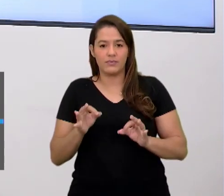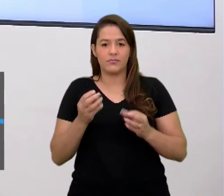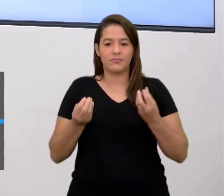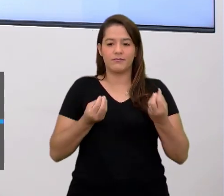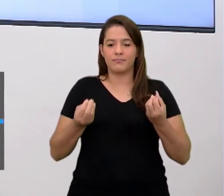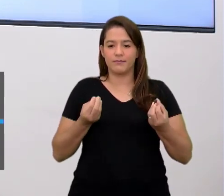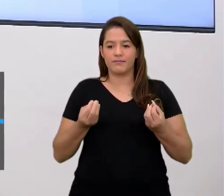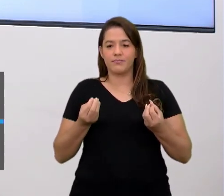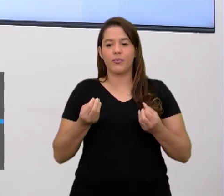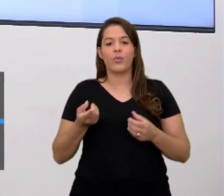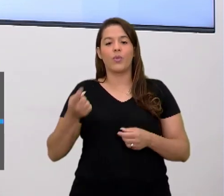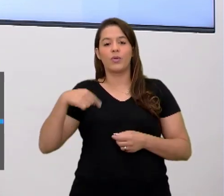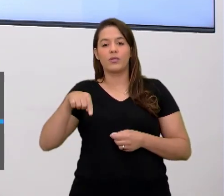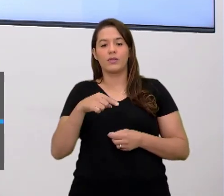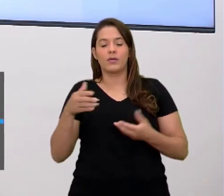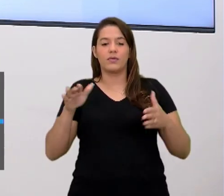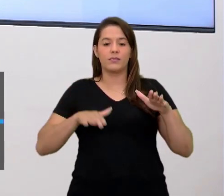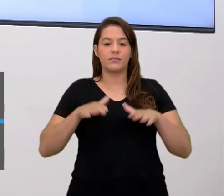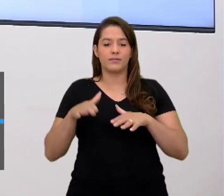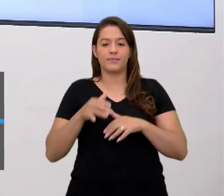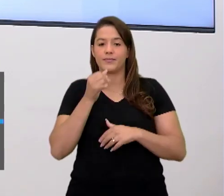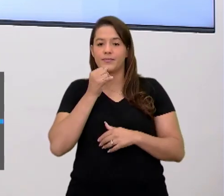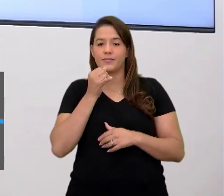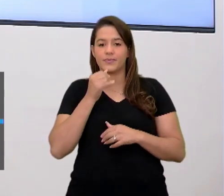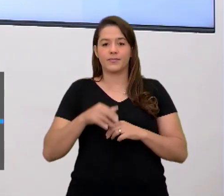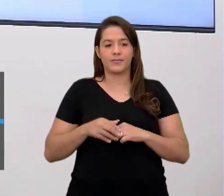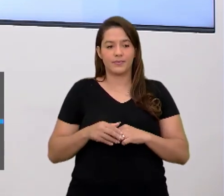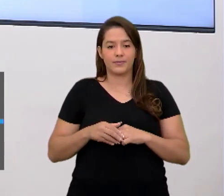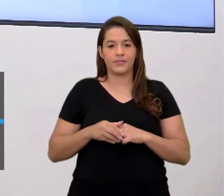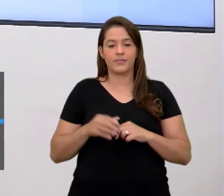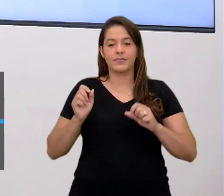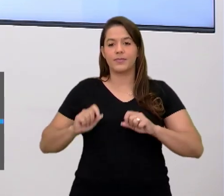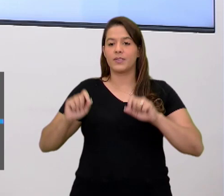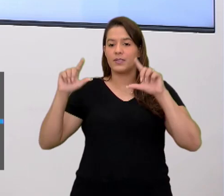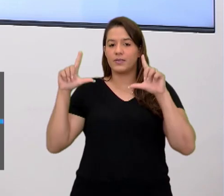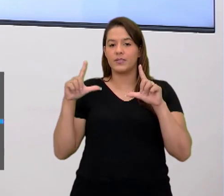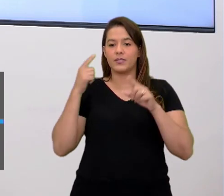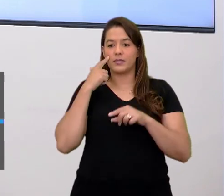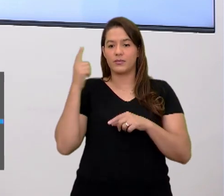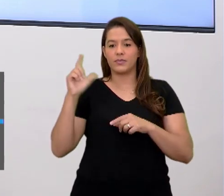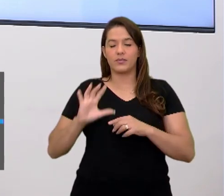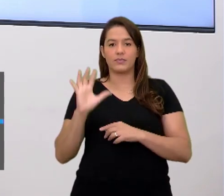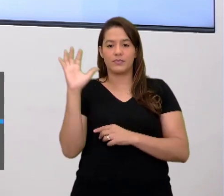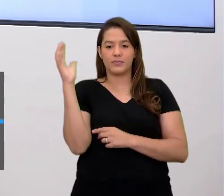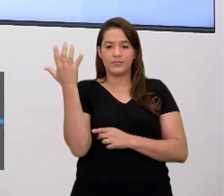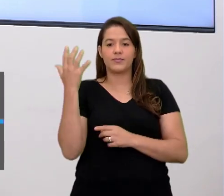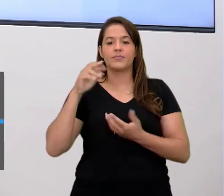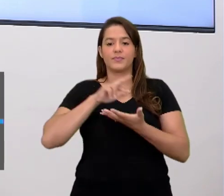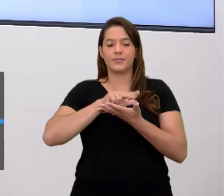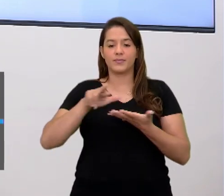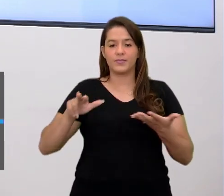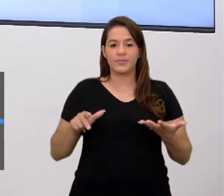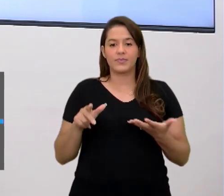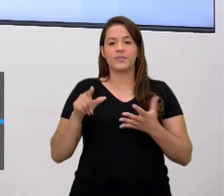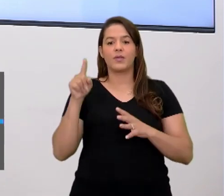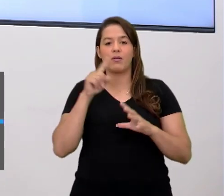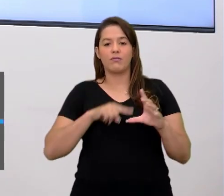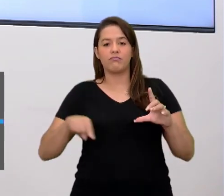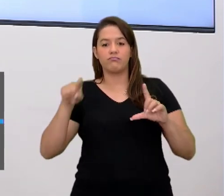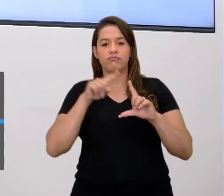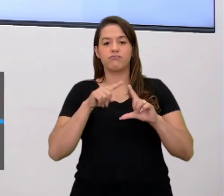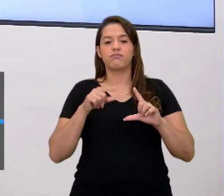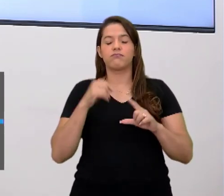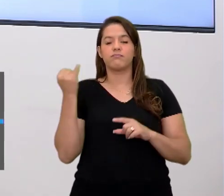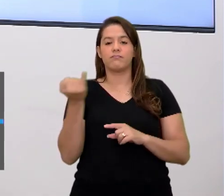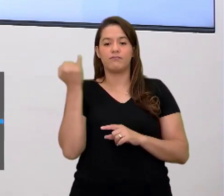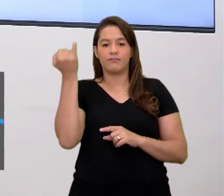sim. Agora, você pega, por exemplo, uma micro situação. Sei lá, você pega um município muito... Eu gosto de